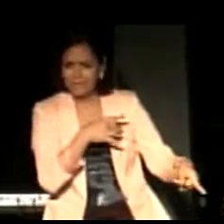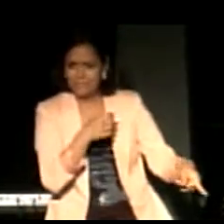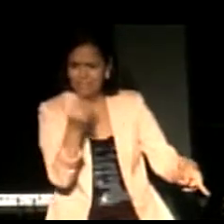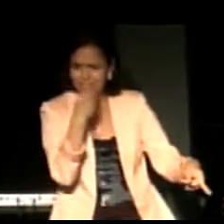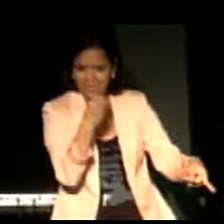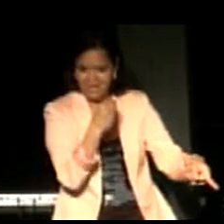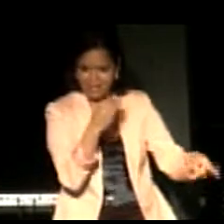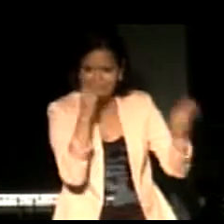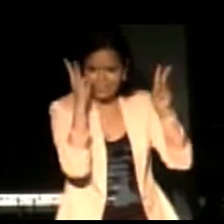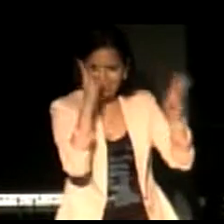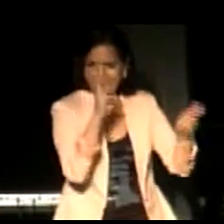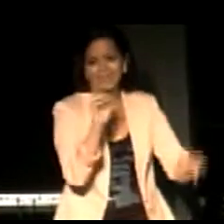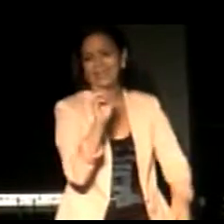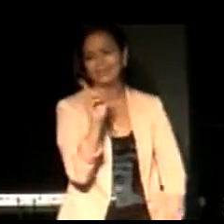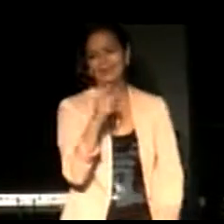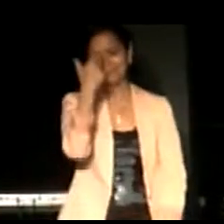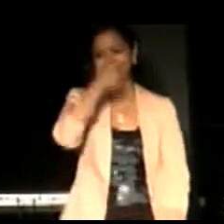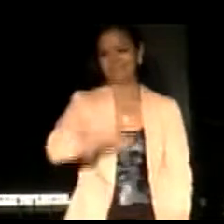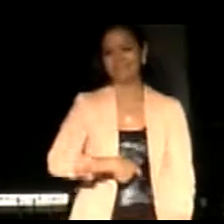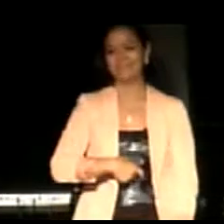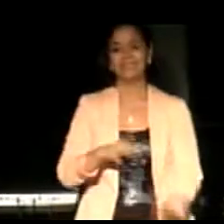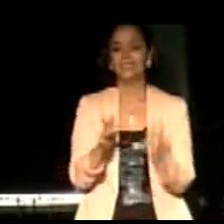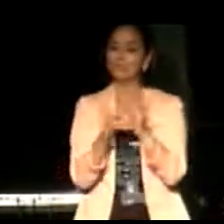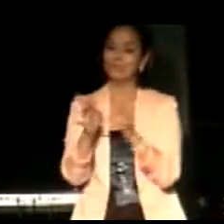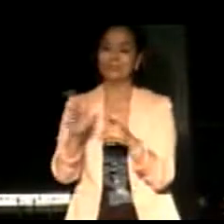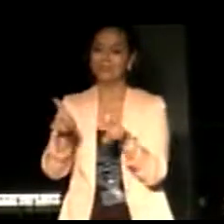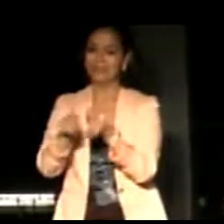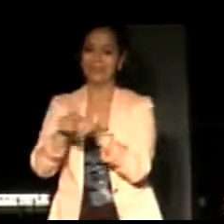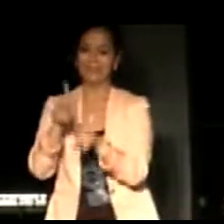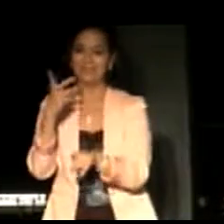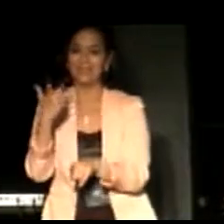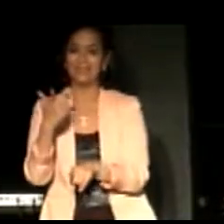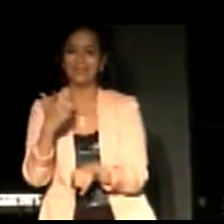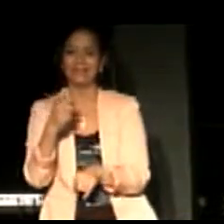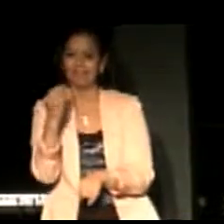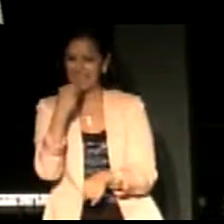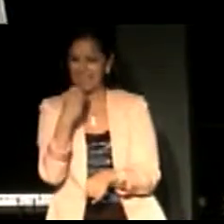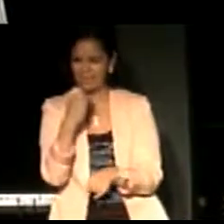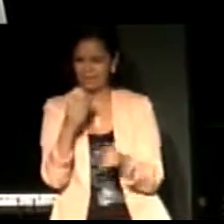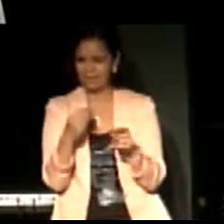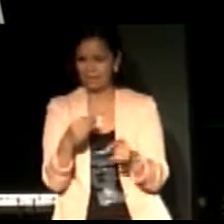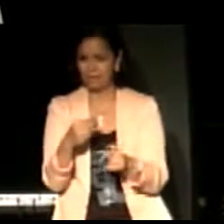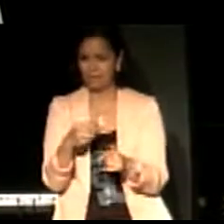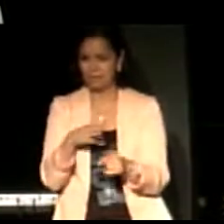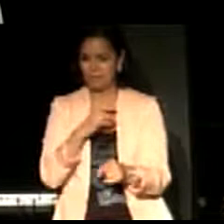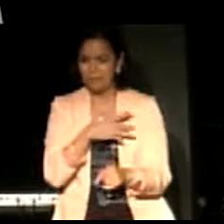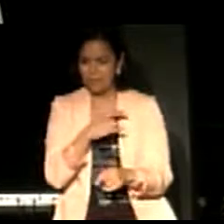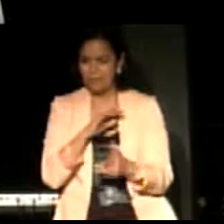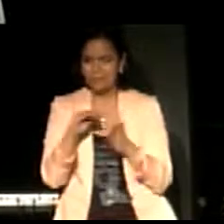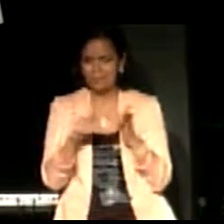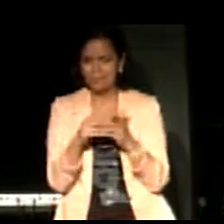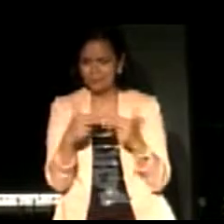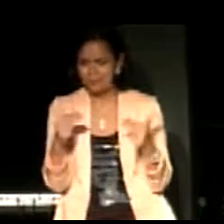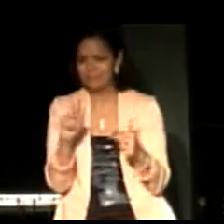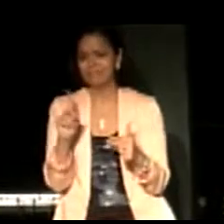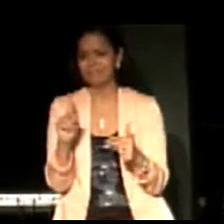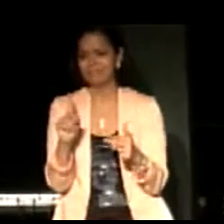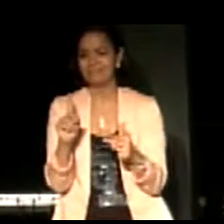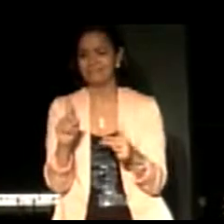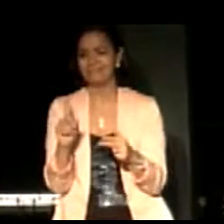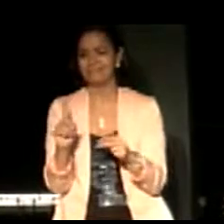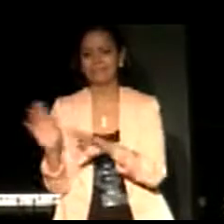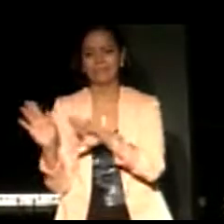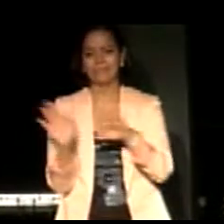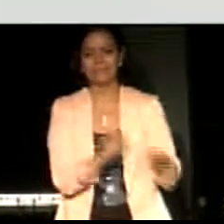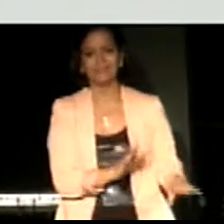fraca. Moisés não era assim. Jesus não era assim. Uma pessoa fraca, covarde. Outro